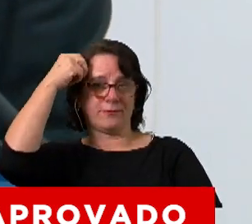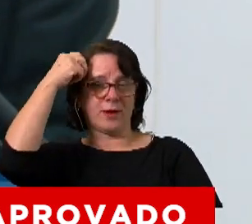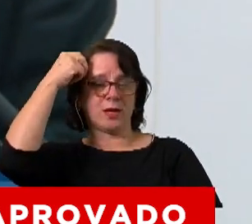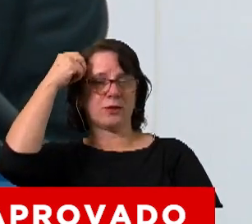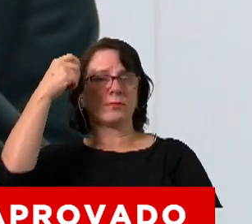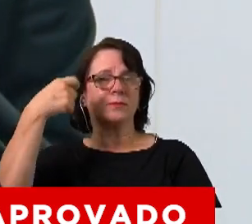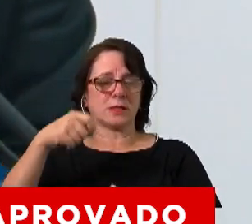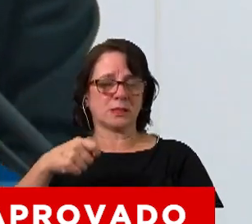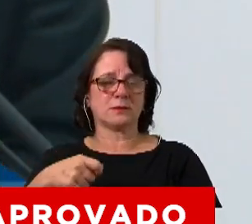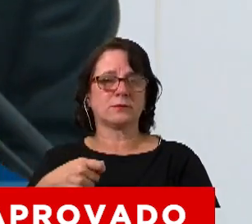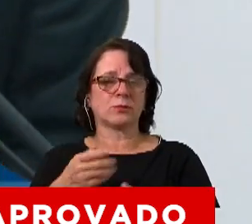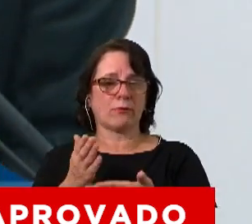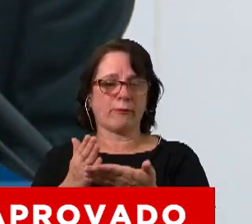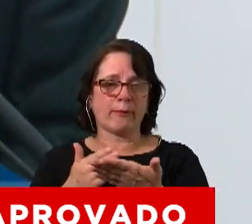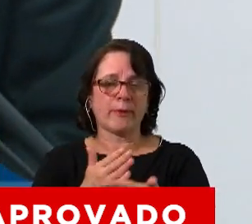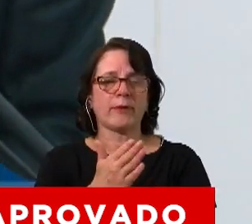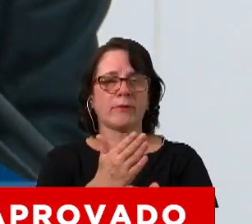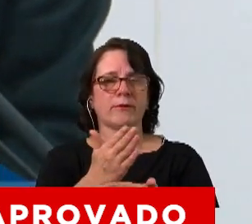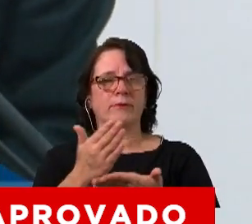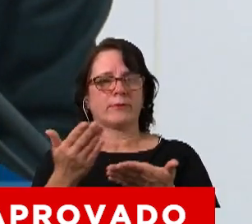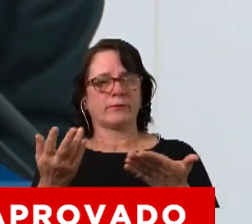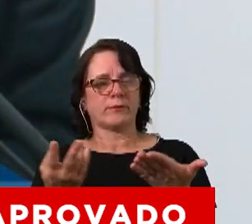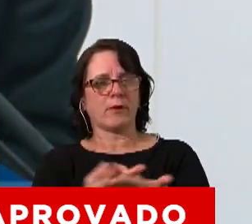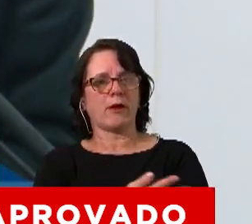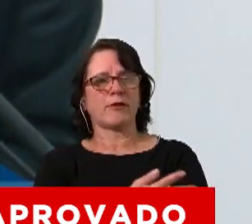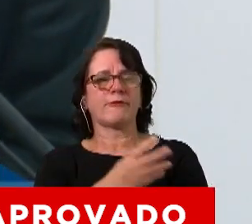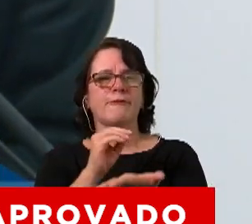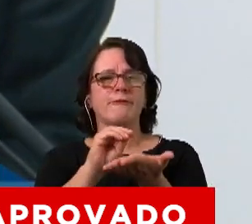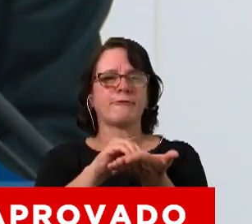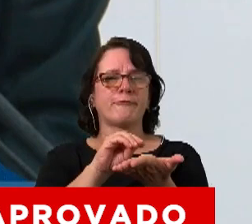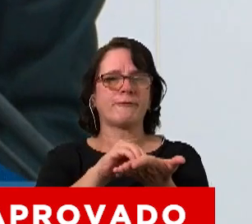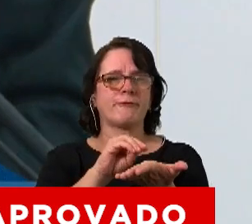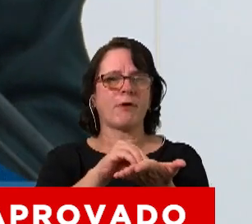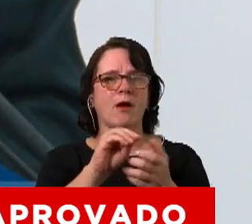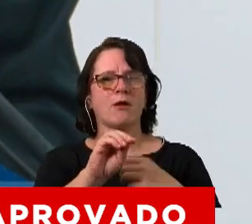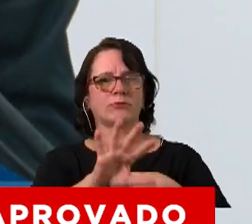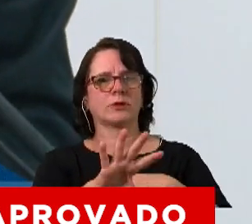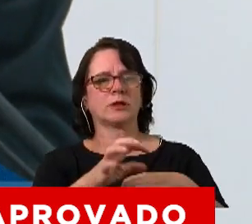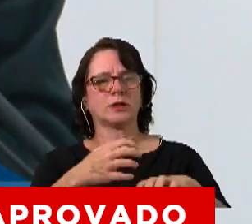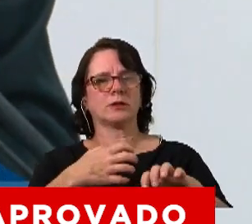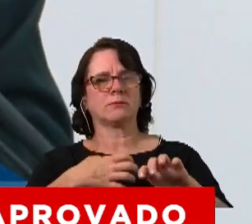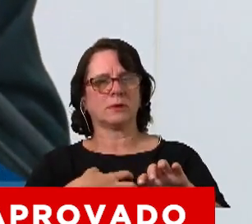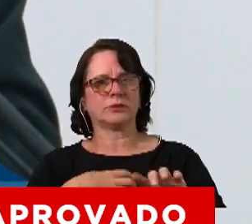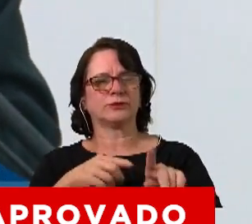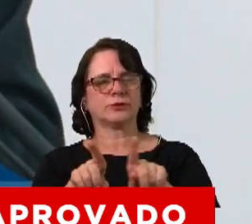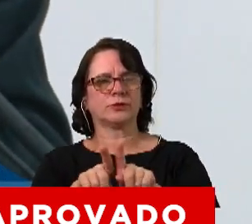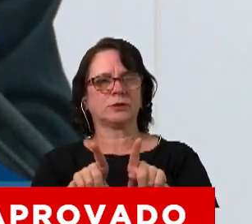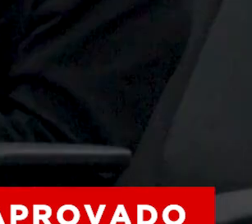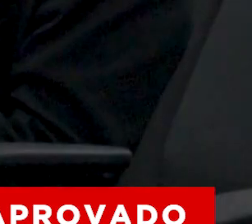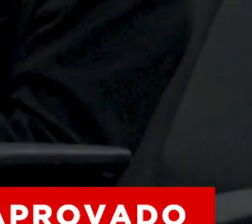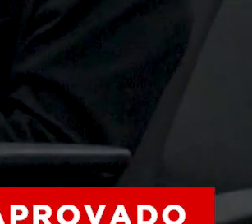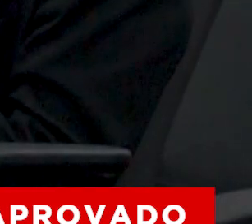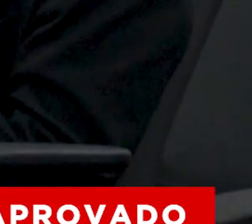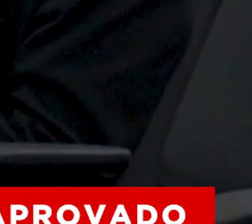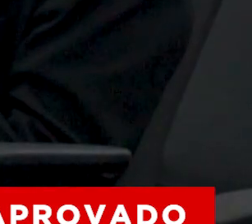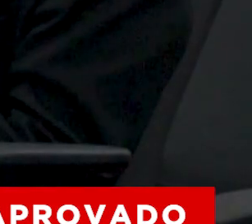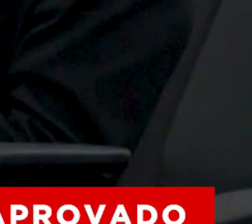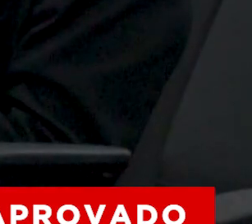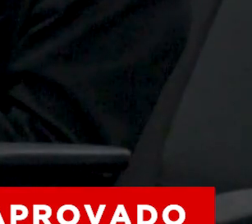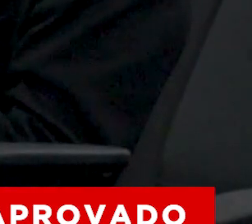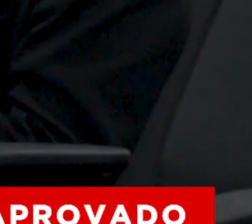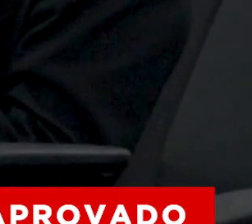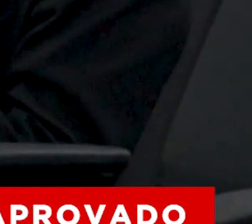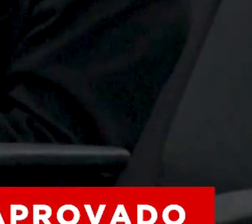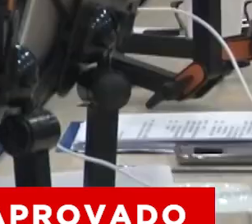dor, do trauma, o caminho da falta da empatia, o caminho do massacre psicológico das pessoas.